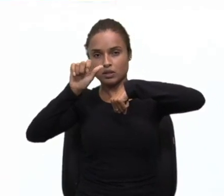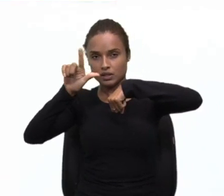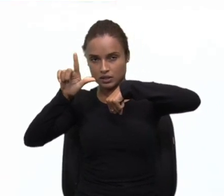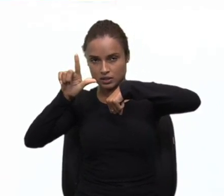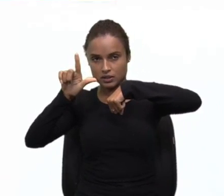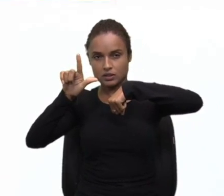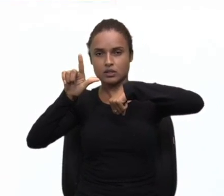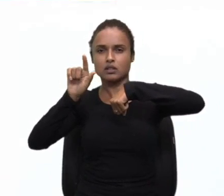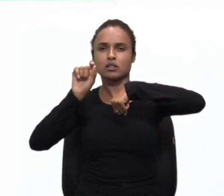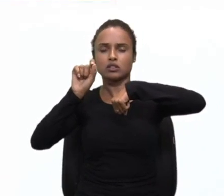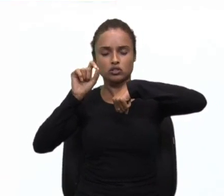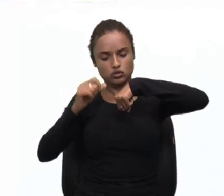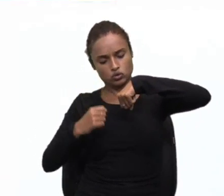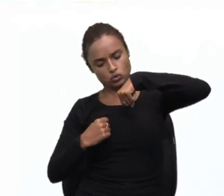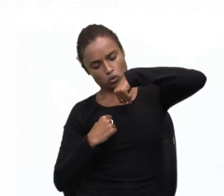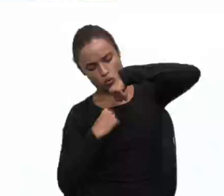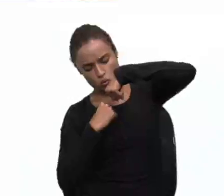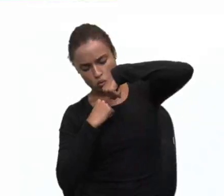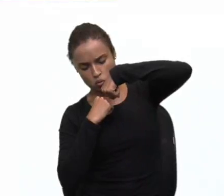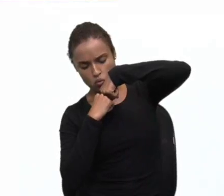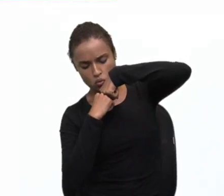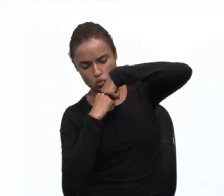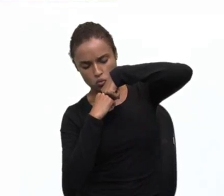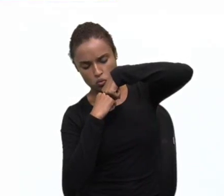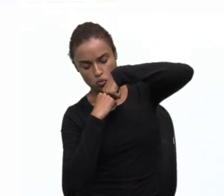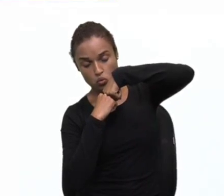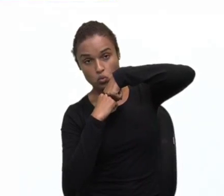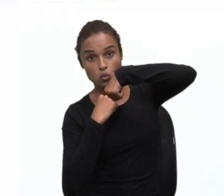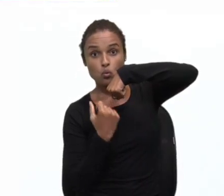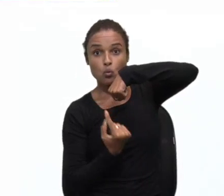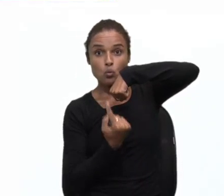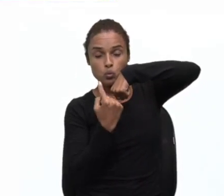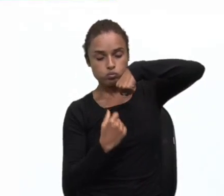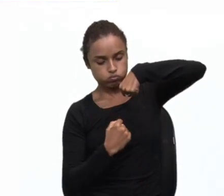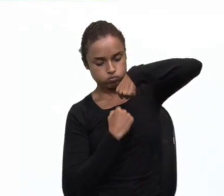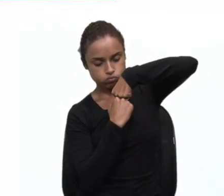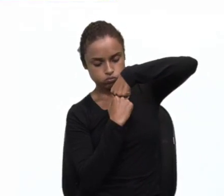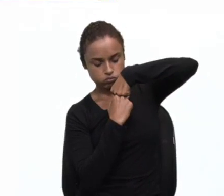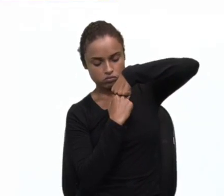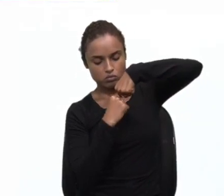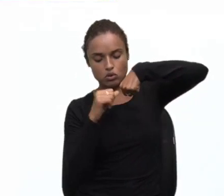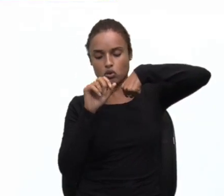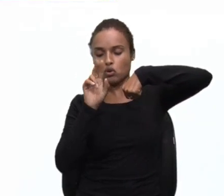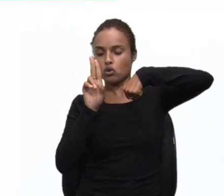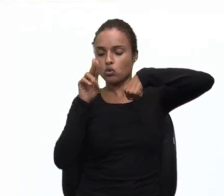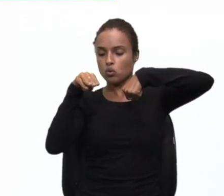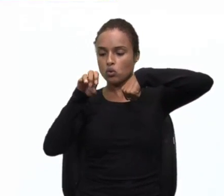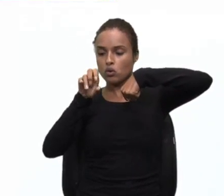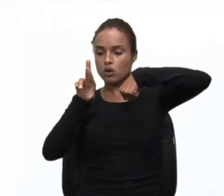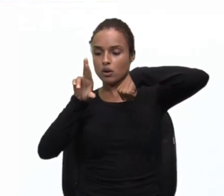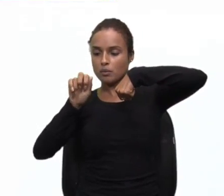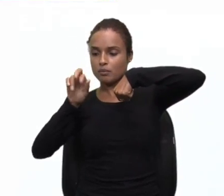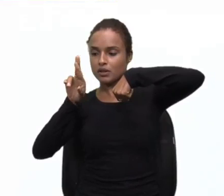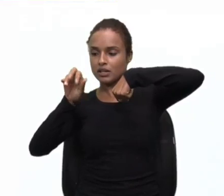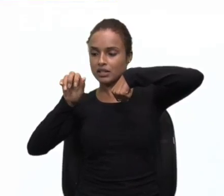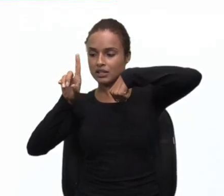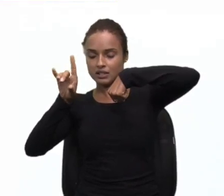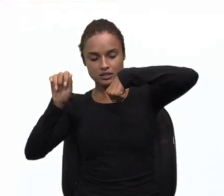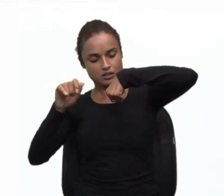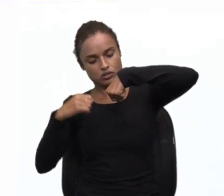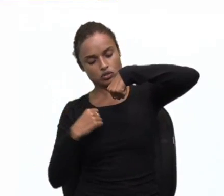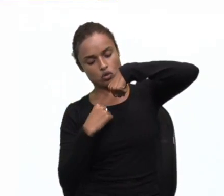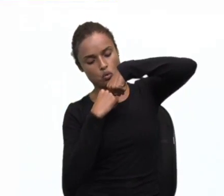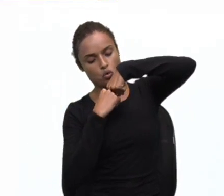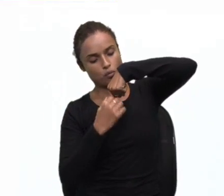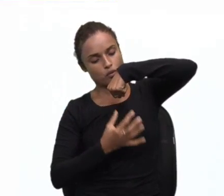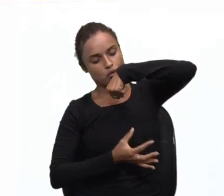entre quais ossos? Húmero e a una. O húmero radial, entre quem? O húmero e o